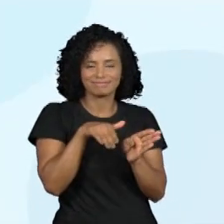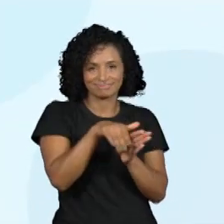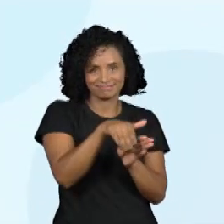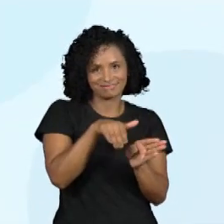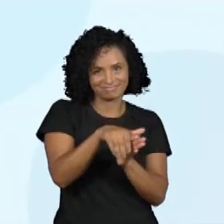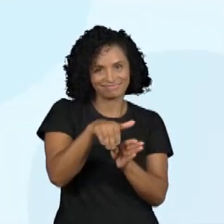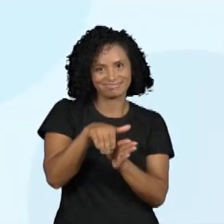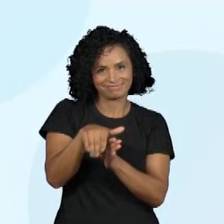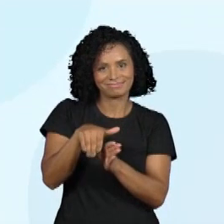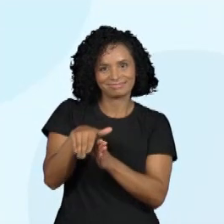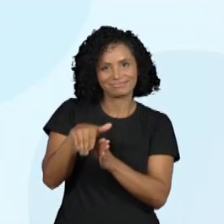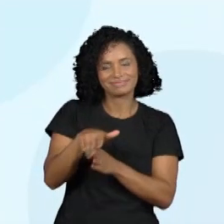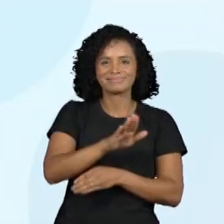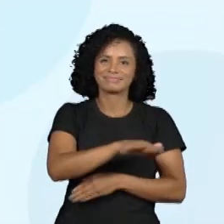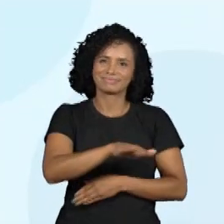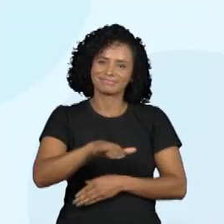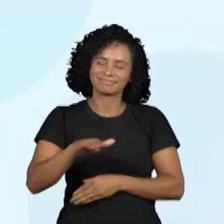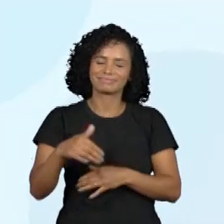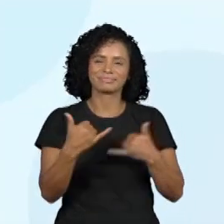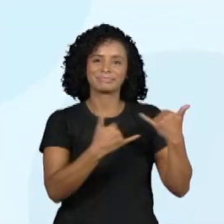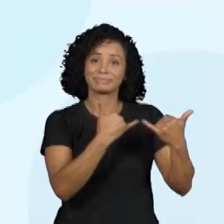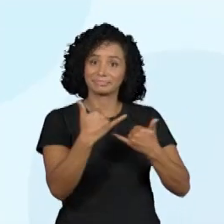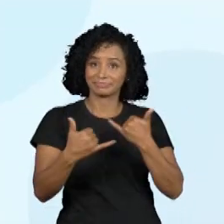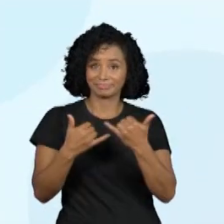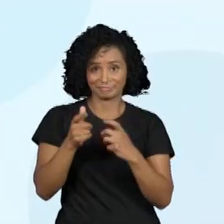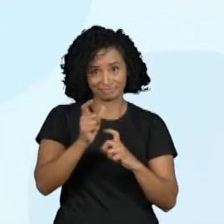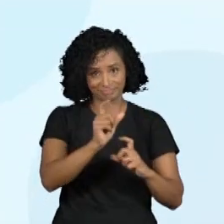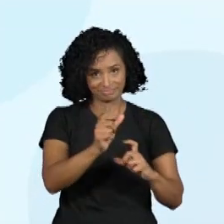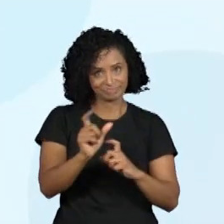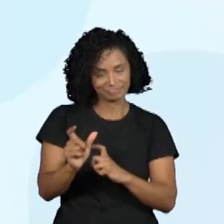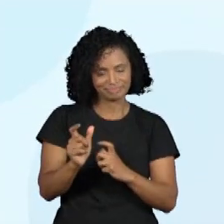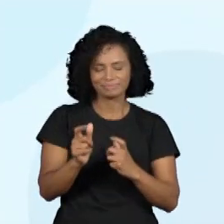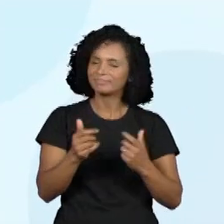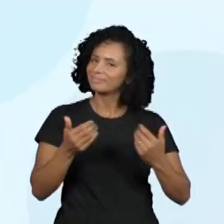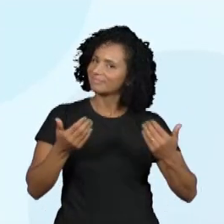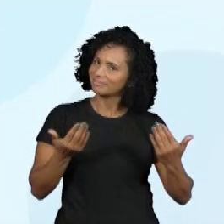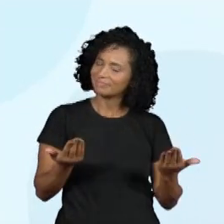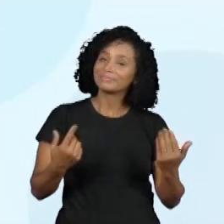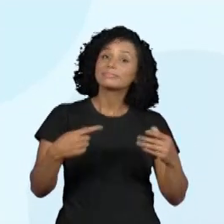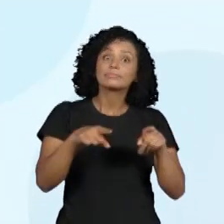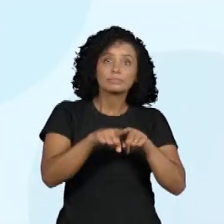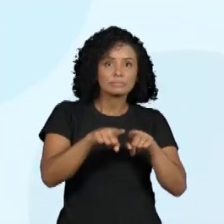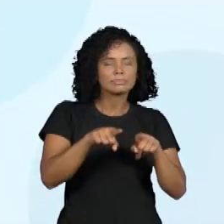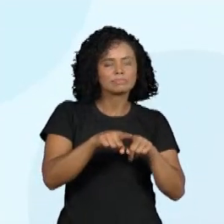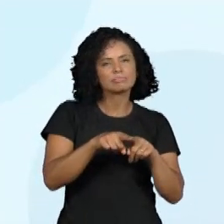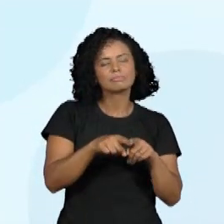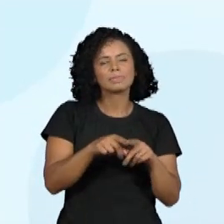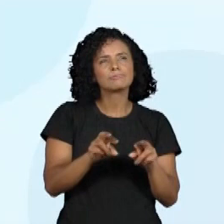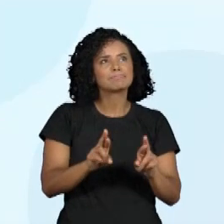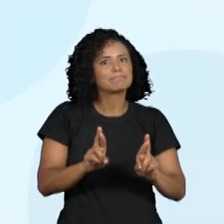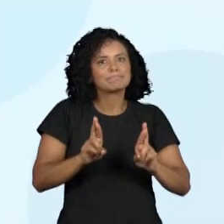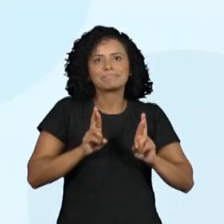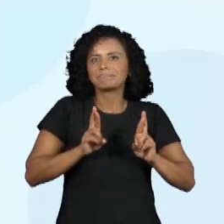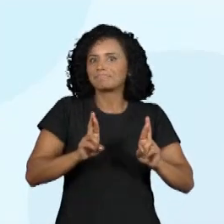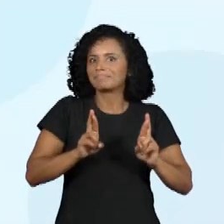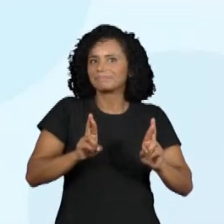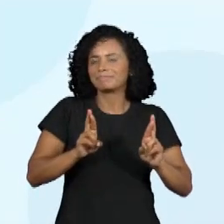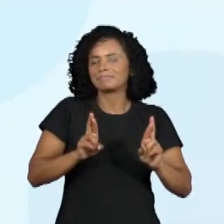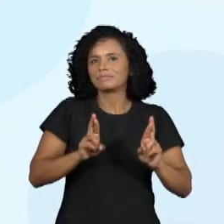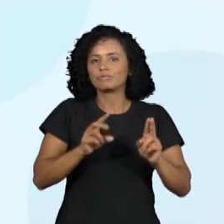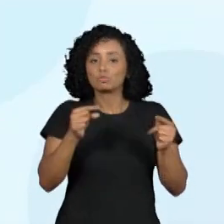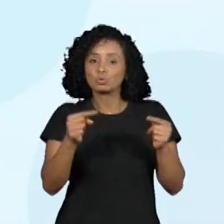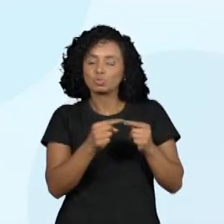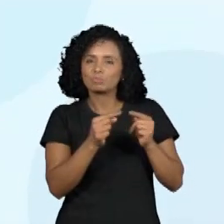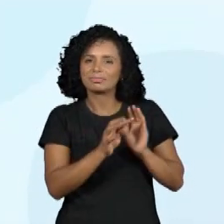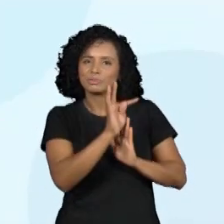trazem instruções de jogos e brincadeiras, e também estabelecer aí expectativa em relação ao texto.